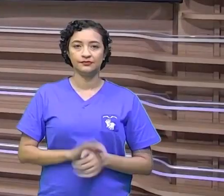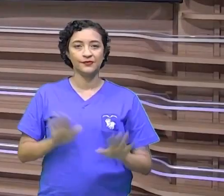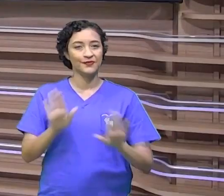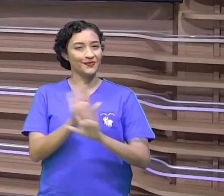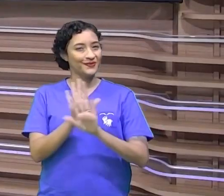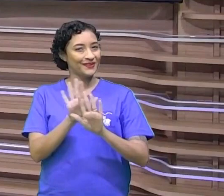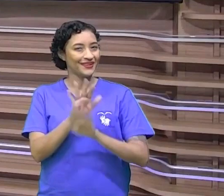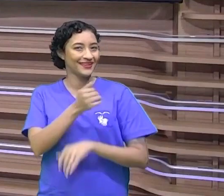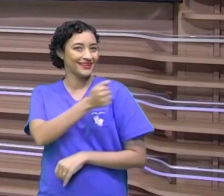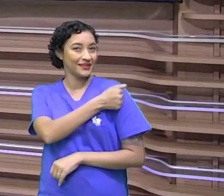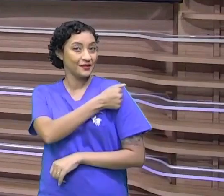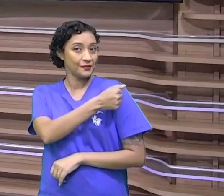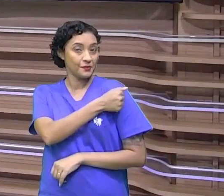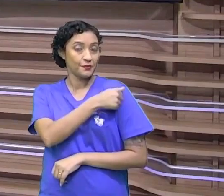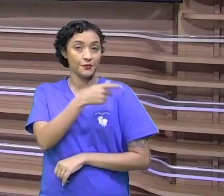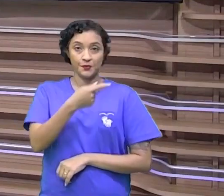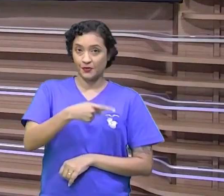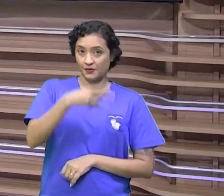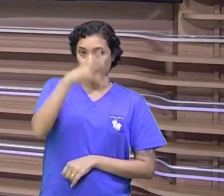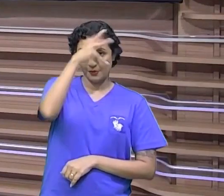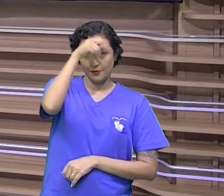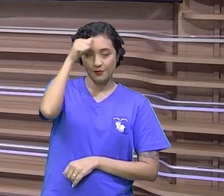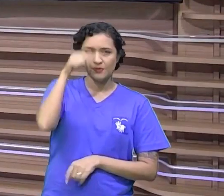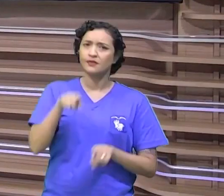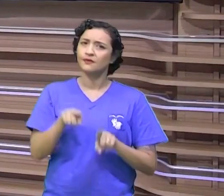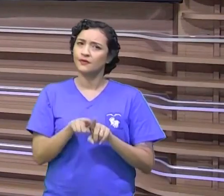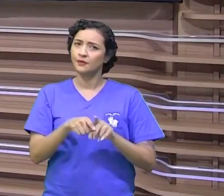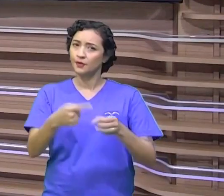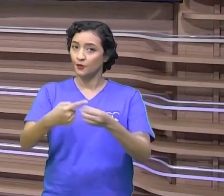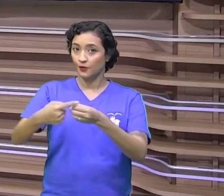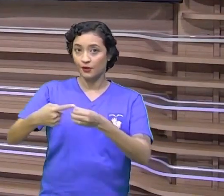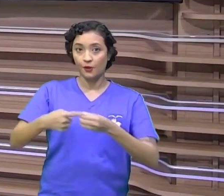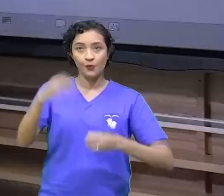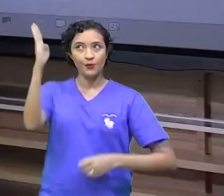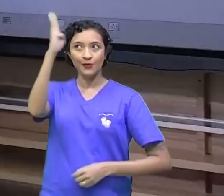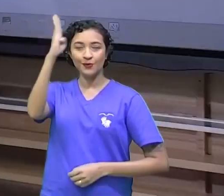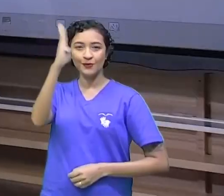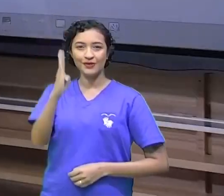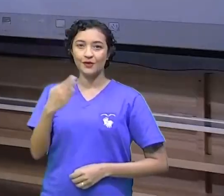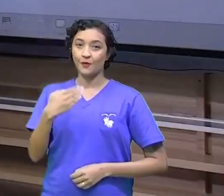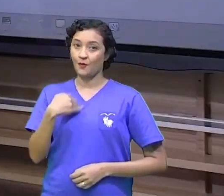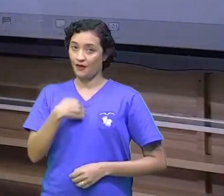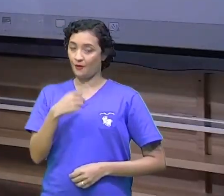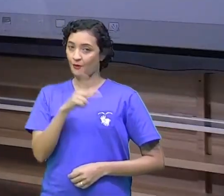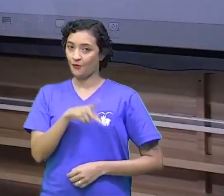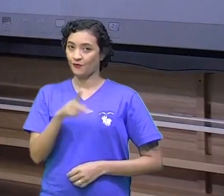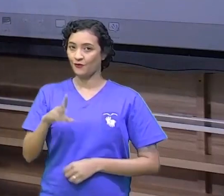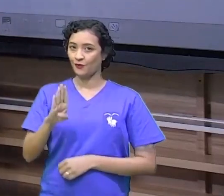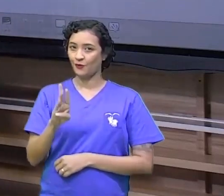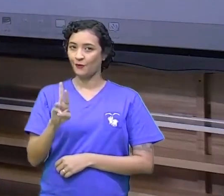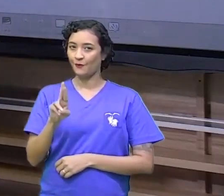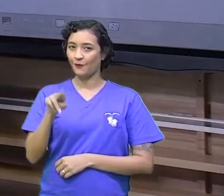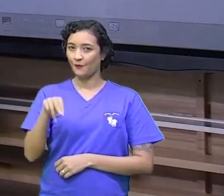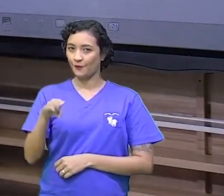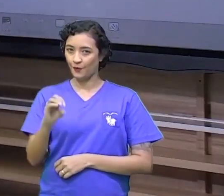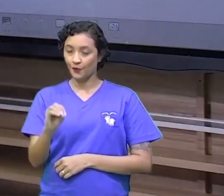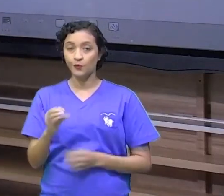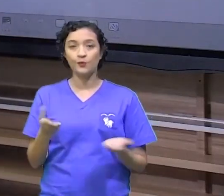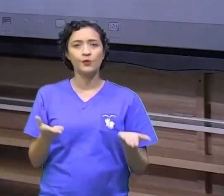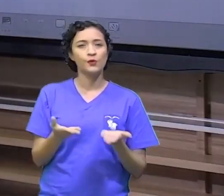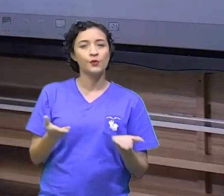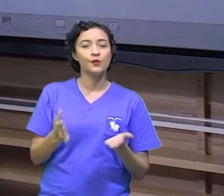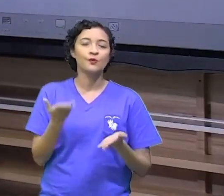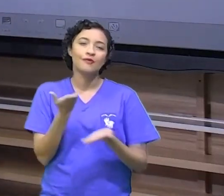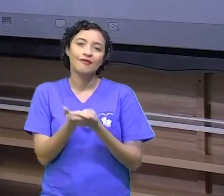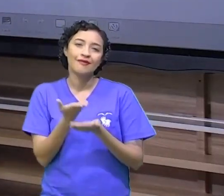o Olá meu querido aluno da capital do interior de todo o Brasil eu sou professor Bruno Taiguara e hoje